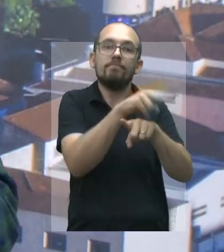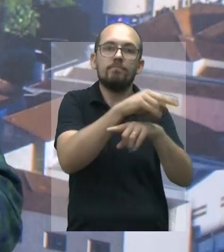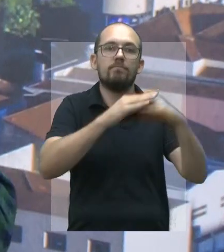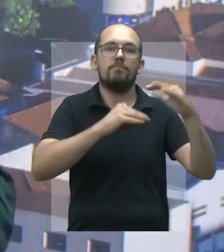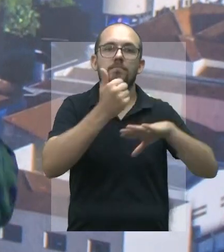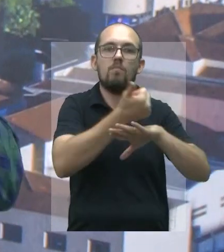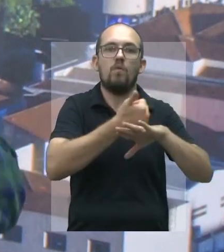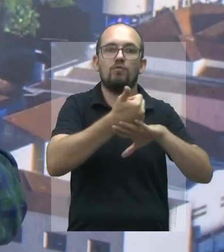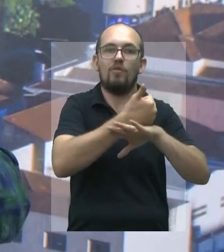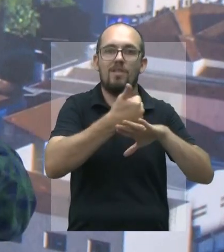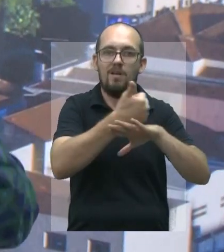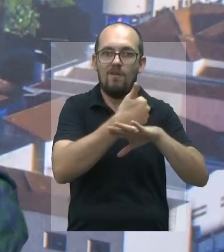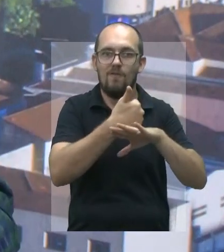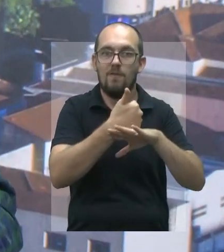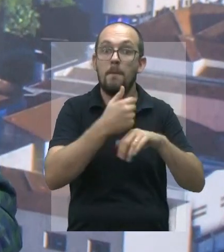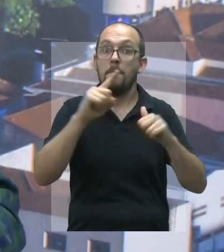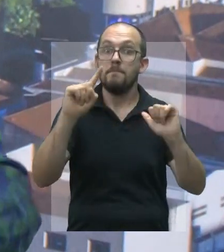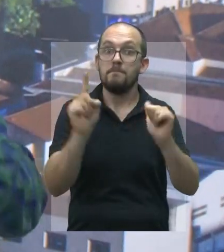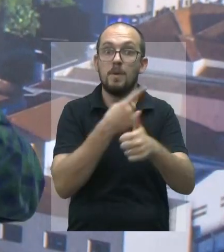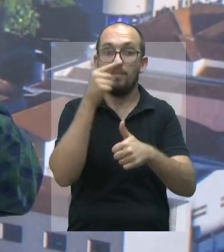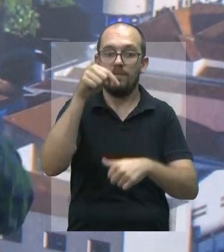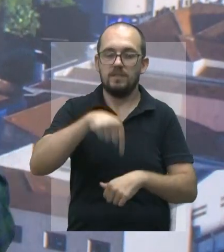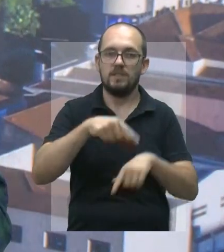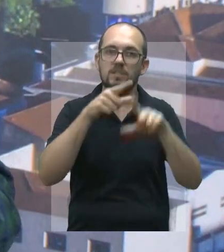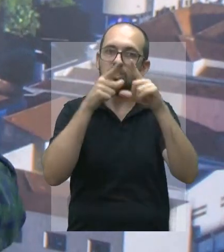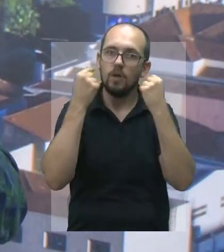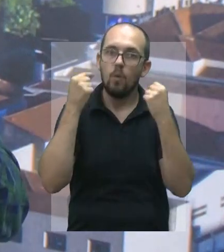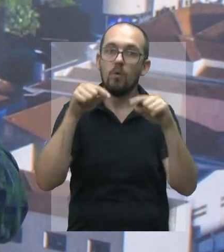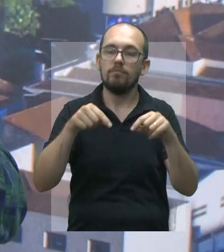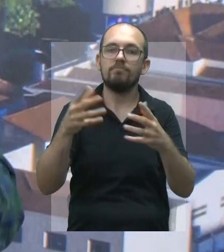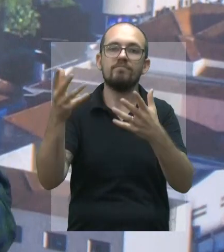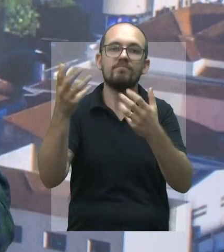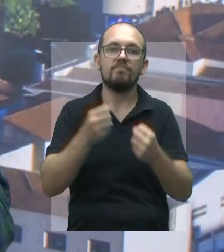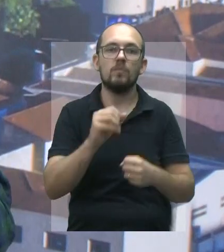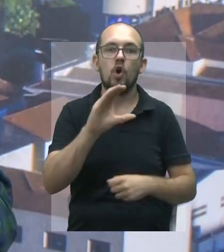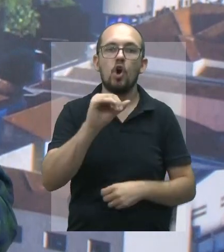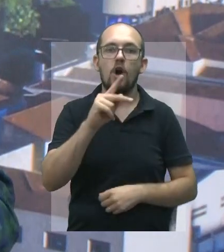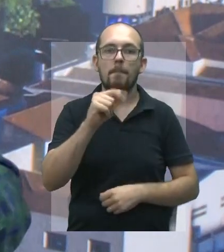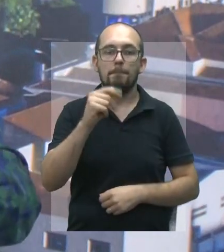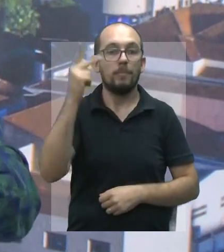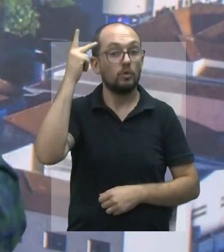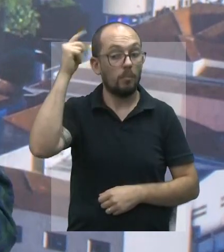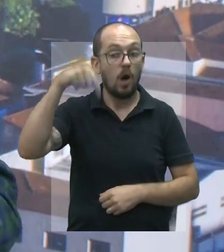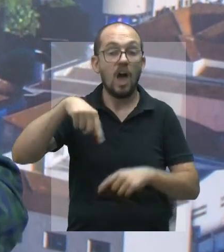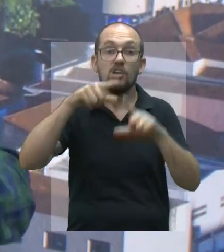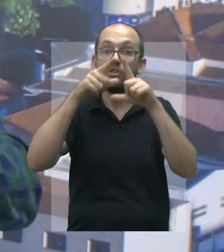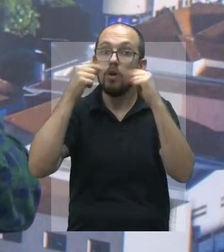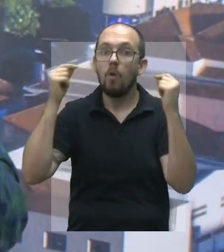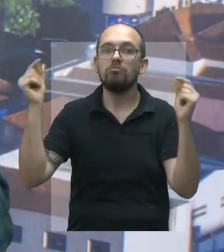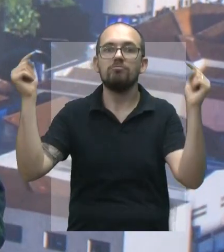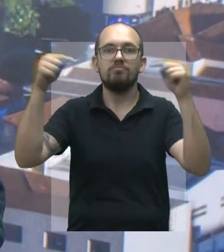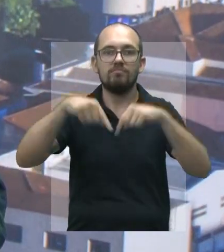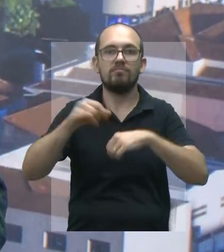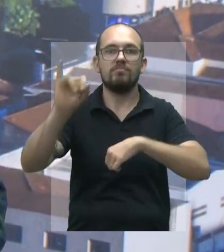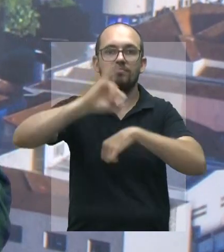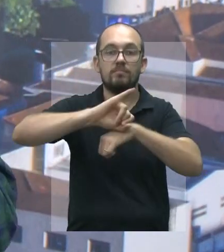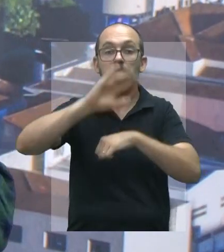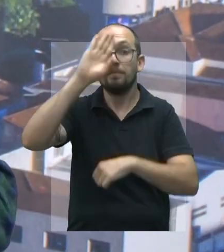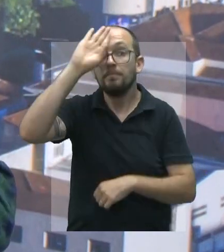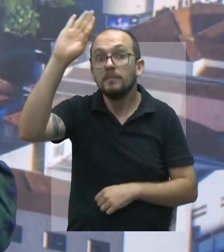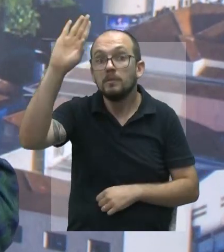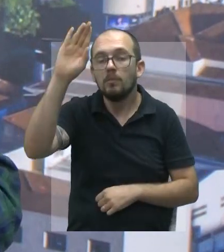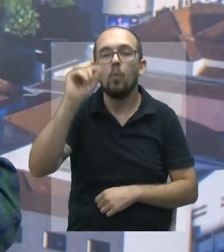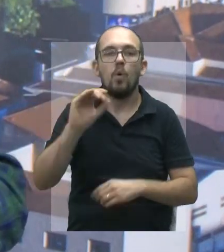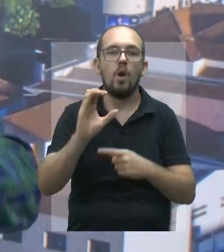que vem, pela primeira vez a cidade de Jaú recebendo a Copa São Paulo de Futebol Júnior, sendo sede do principal torneio aí